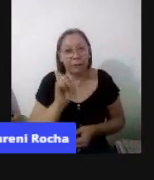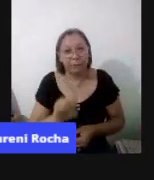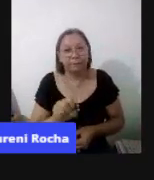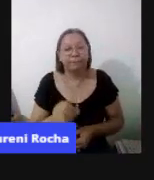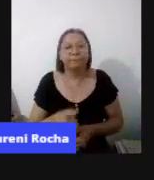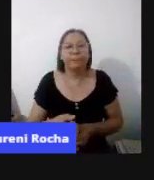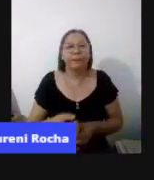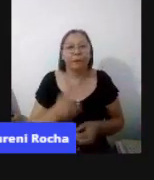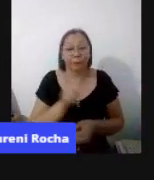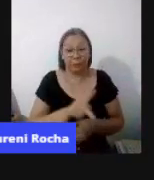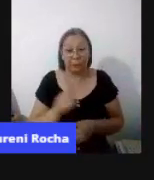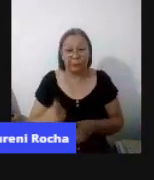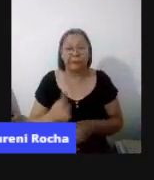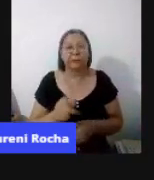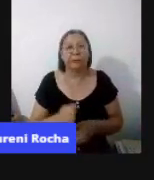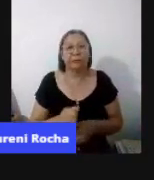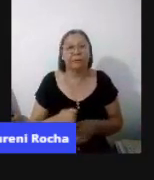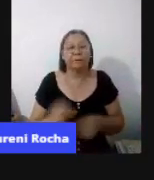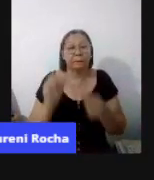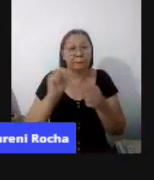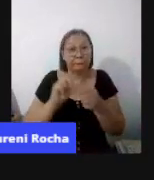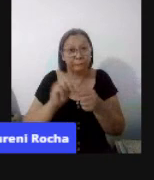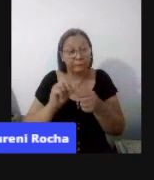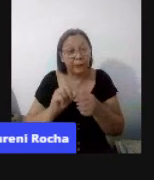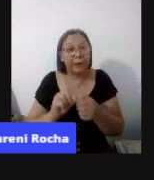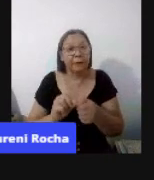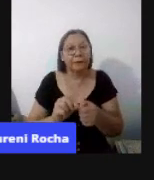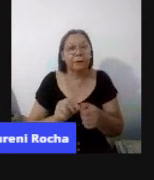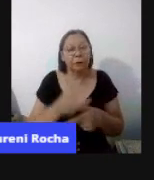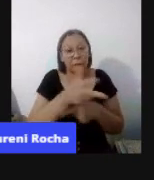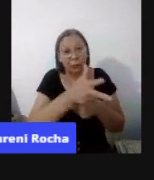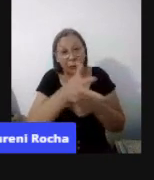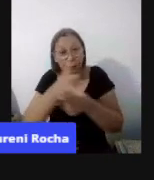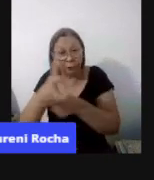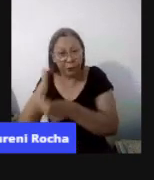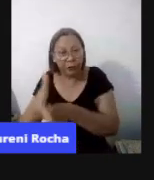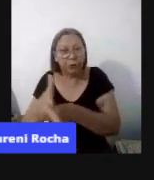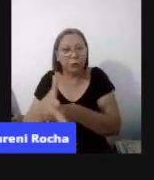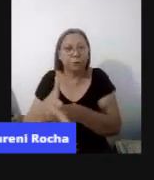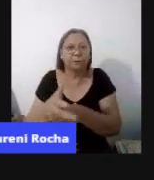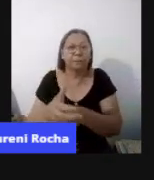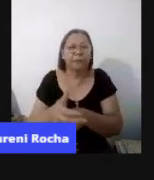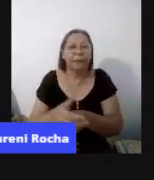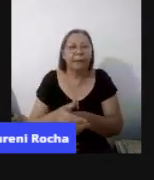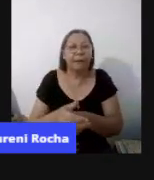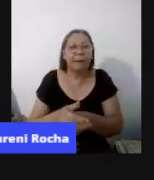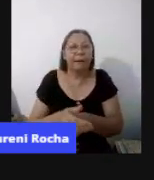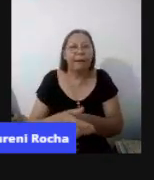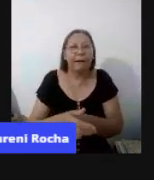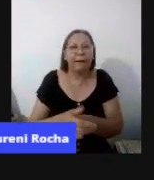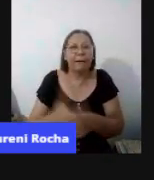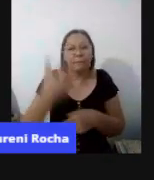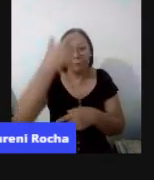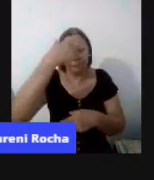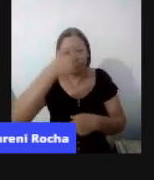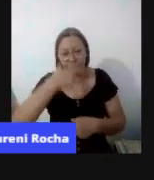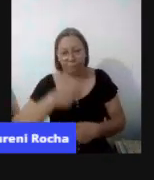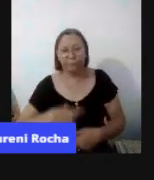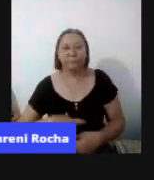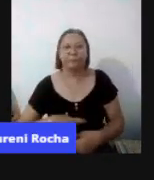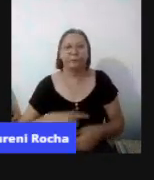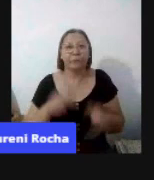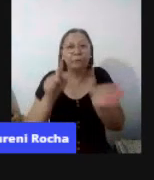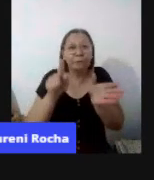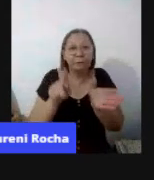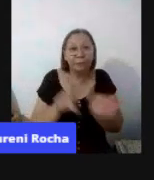muito mais afetiva, muito mais pessoal dele com a sua turma, que é aquilo que ele teria